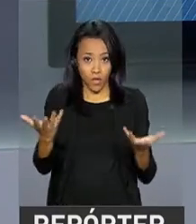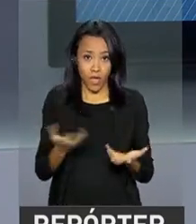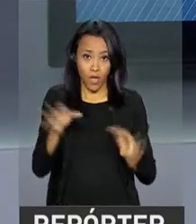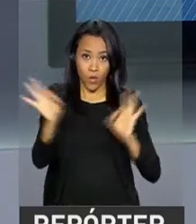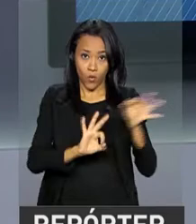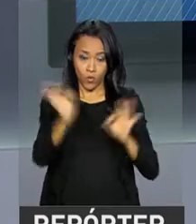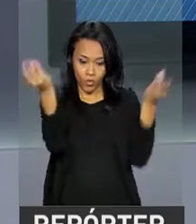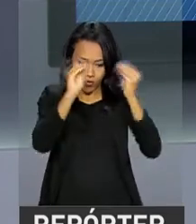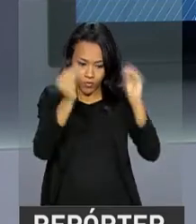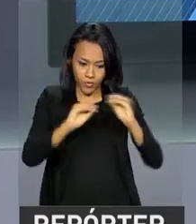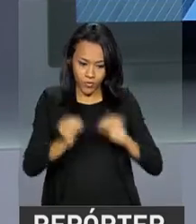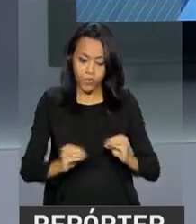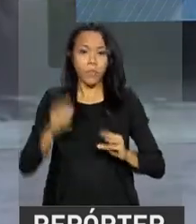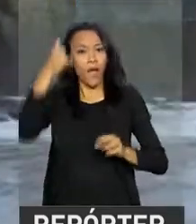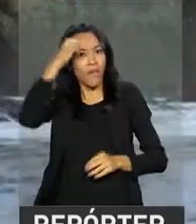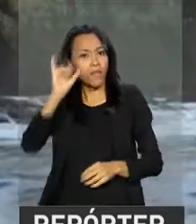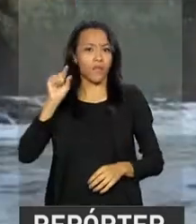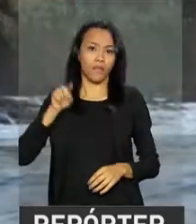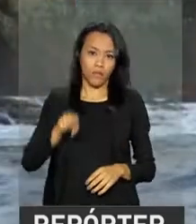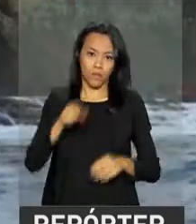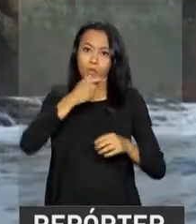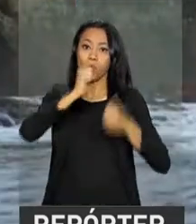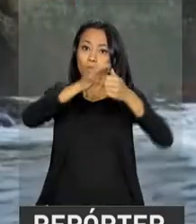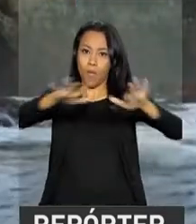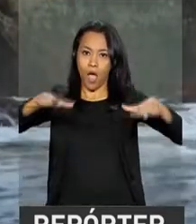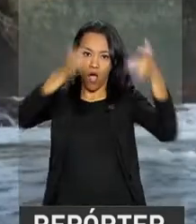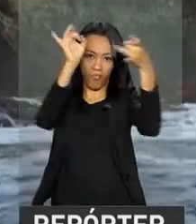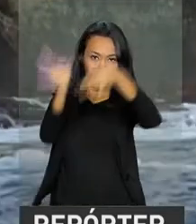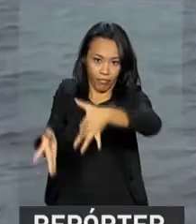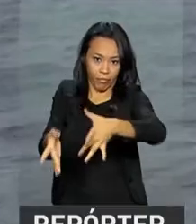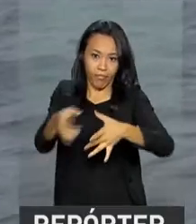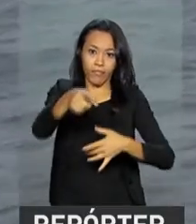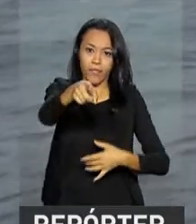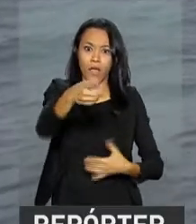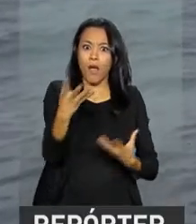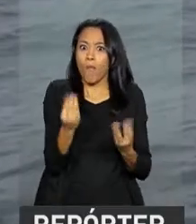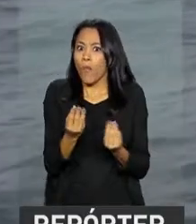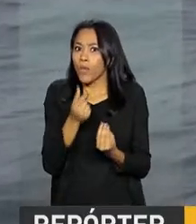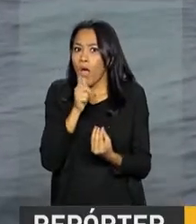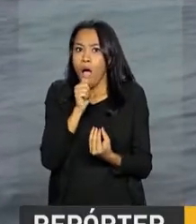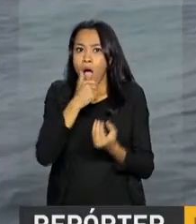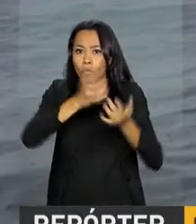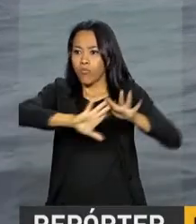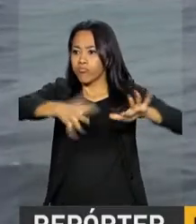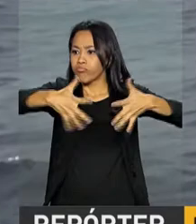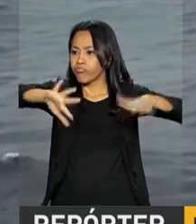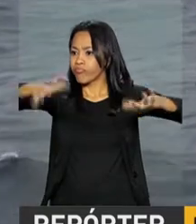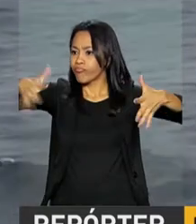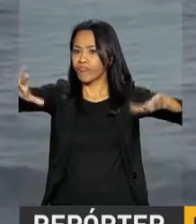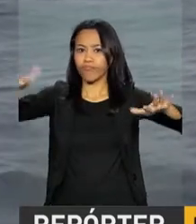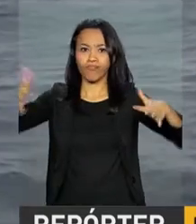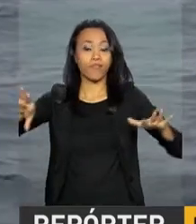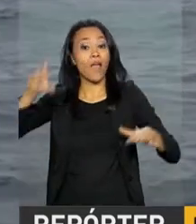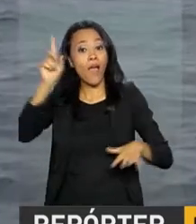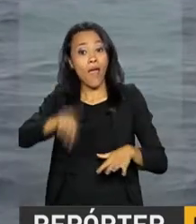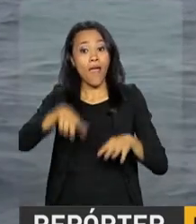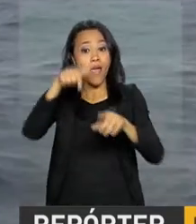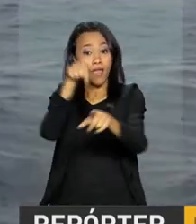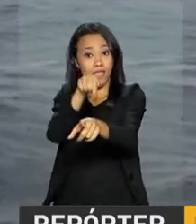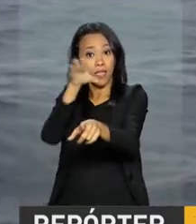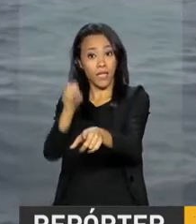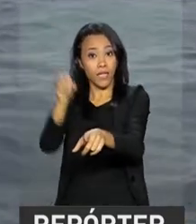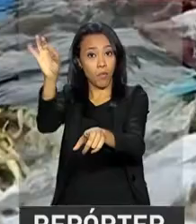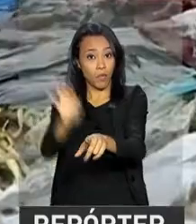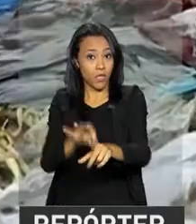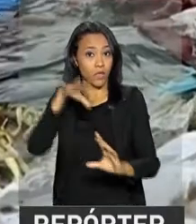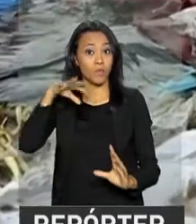aos resíduos no mar e muita muita água os mares compõem cerca de 70% do planeta